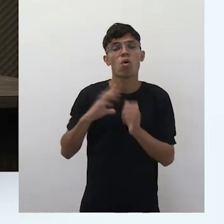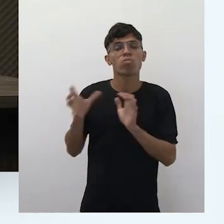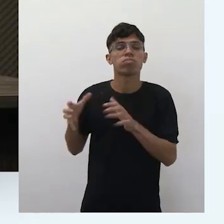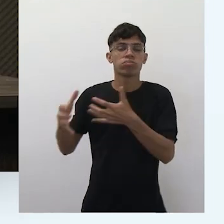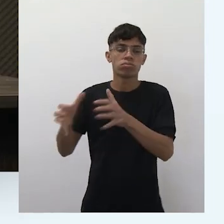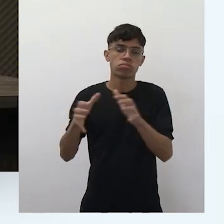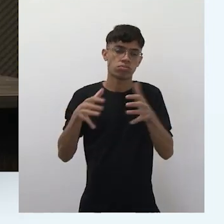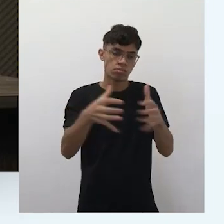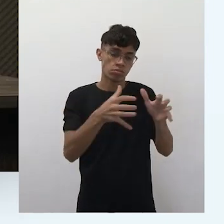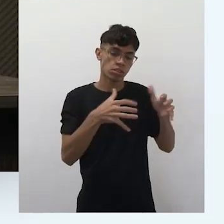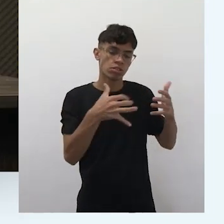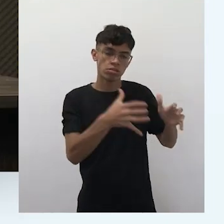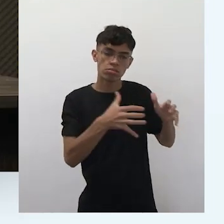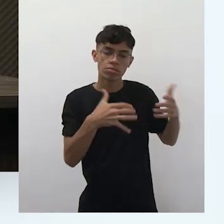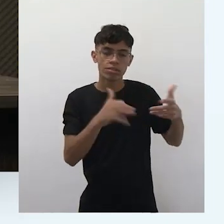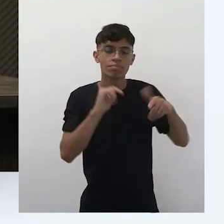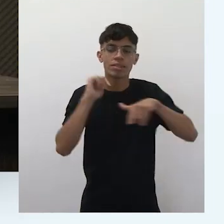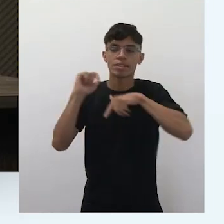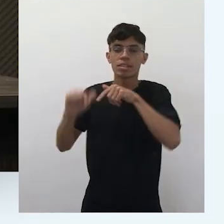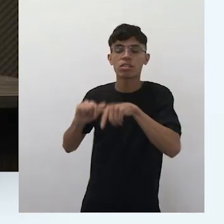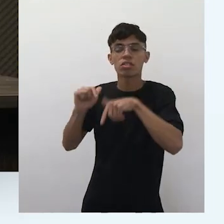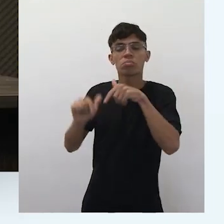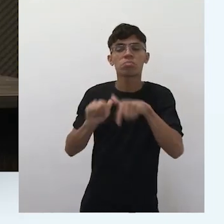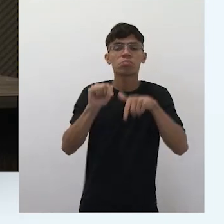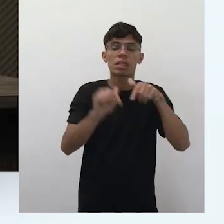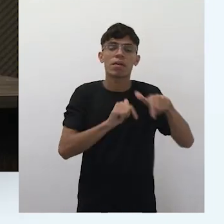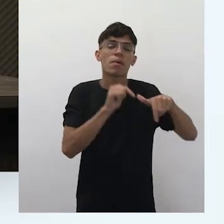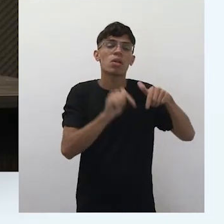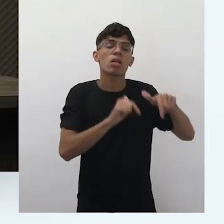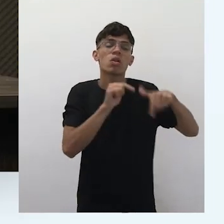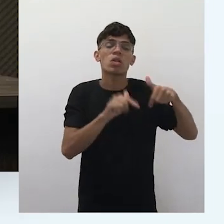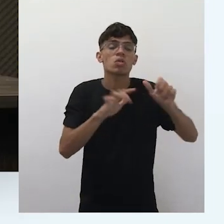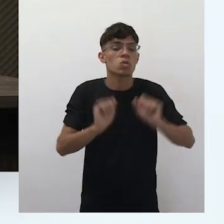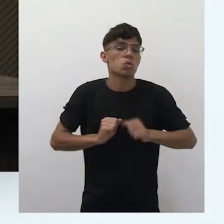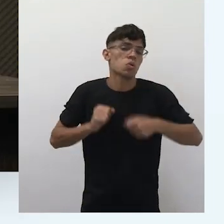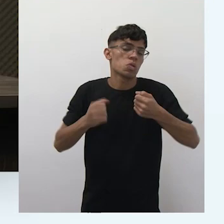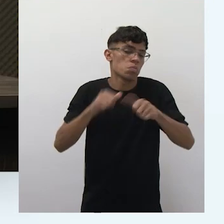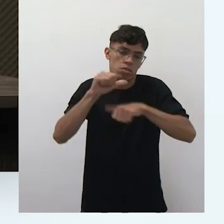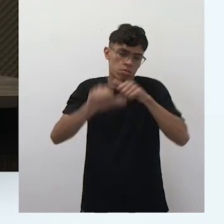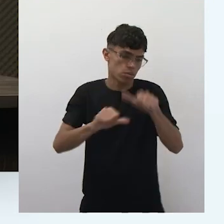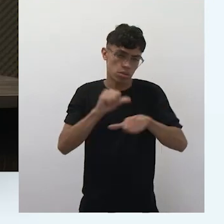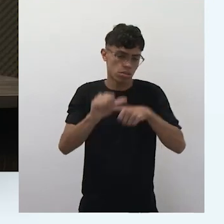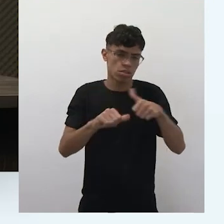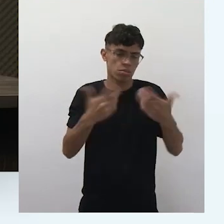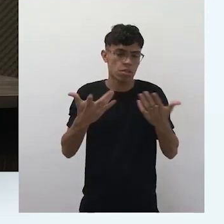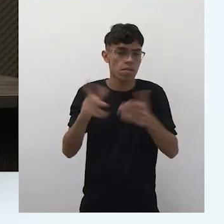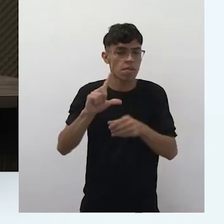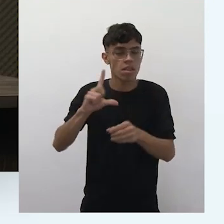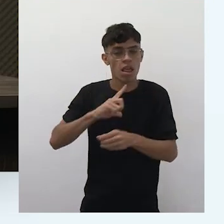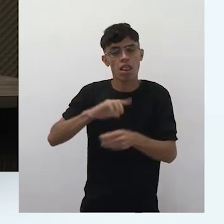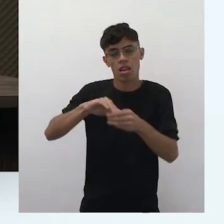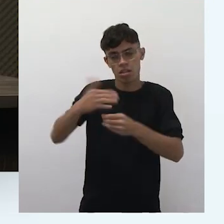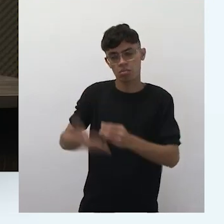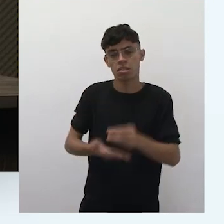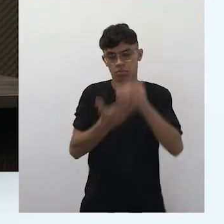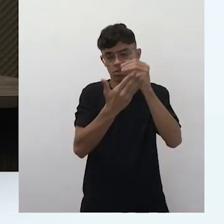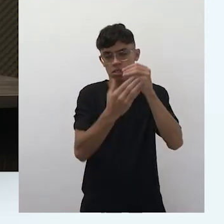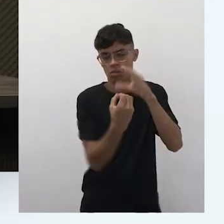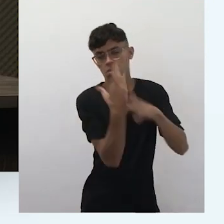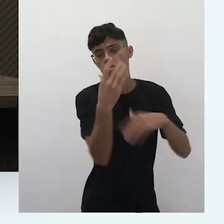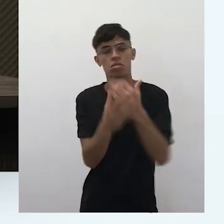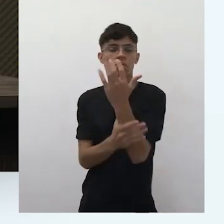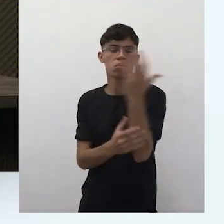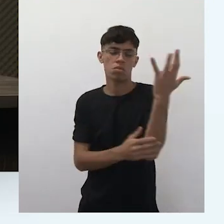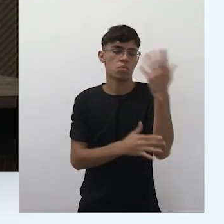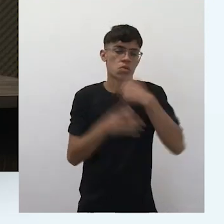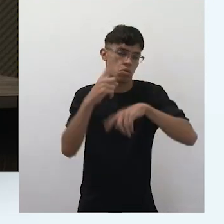humanos que trabalham no sentido de reverter esse quadro, né, de buscar uma sustentabilidade ambiental, não o